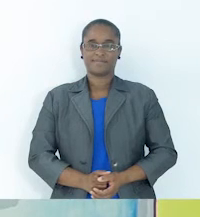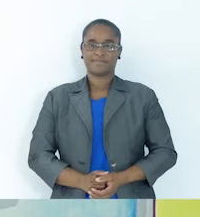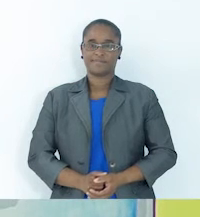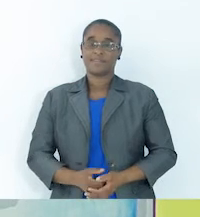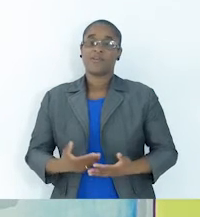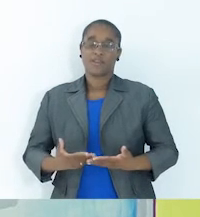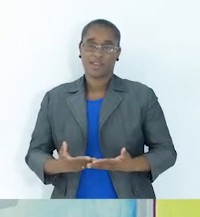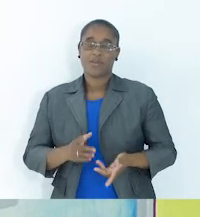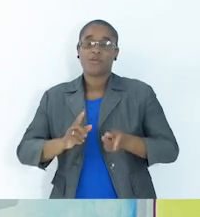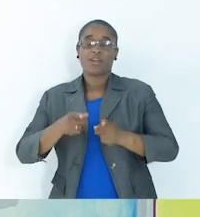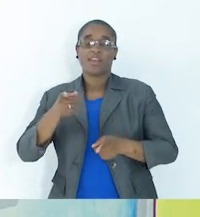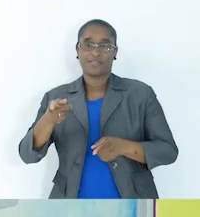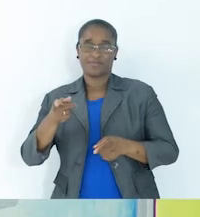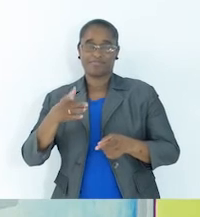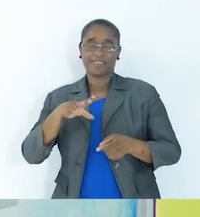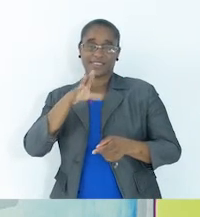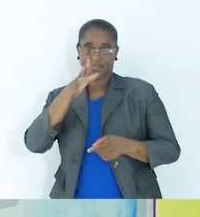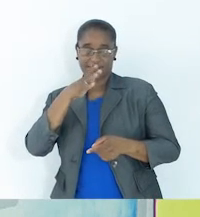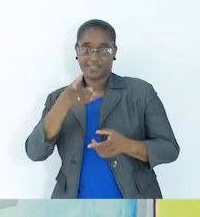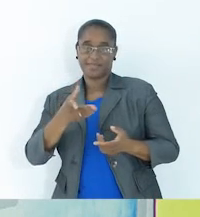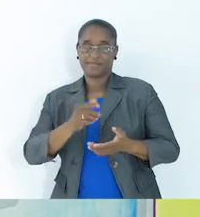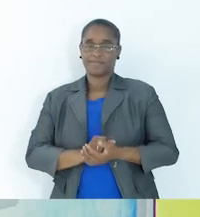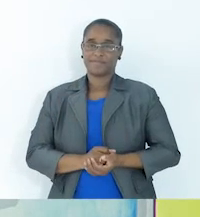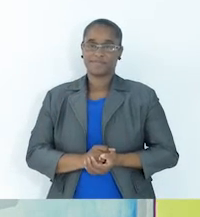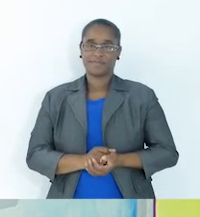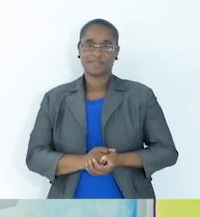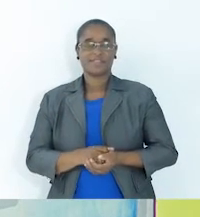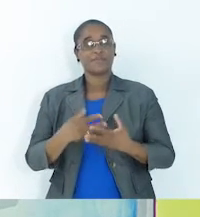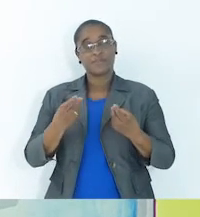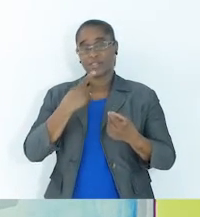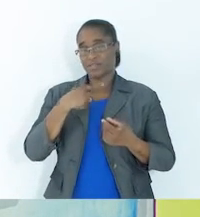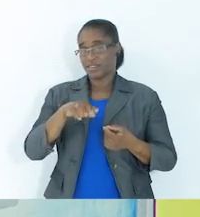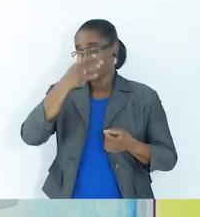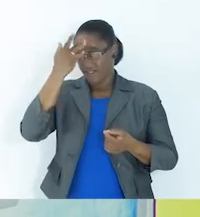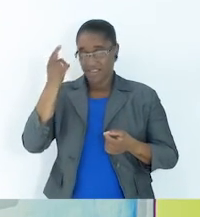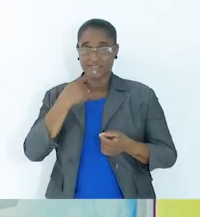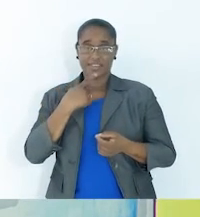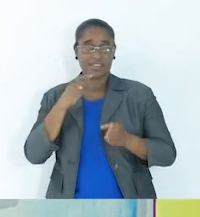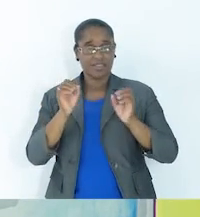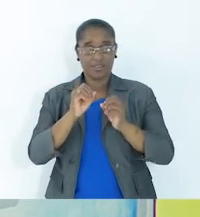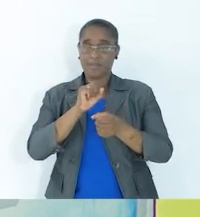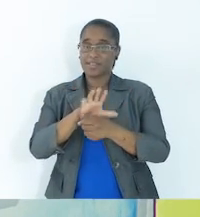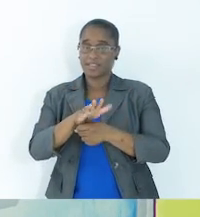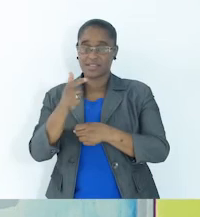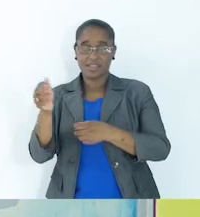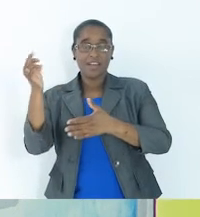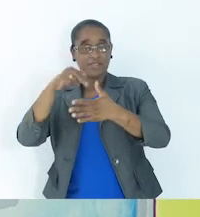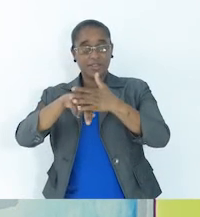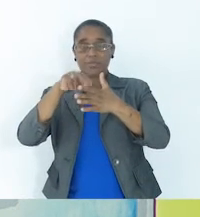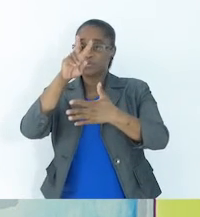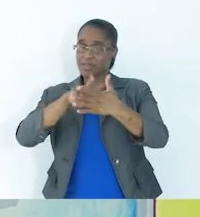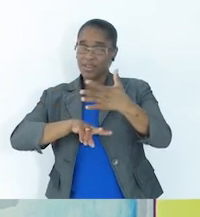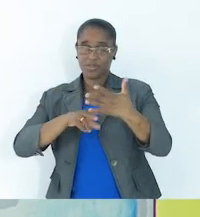ok? Então, o que é que isso quer dizer? Que certas vezes não é fácil de entender a mensagem que está contida dentro do